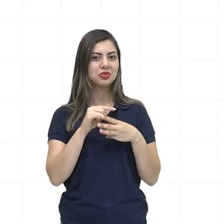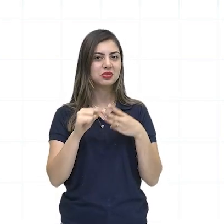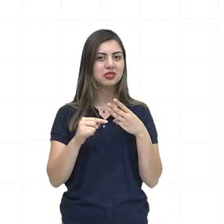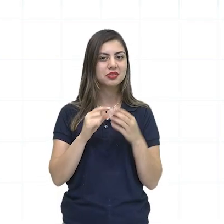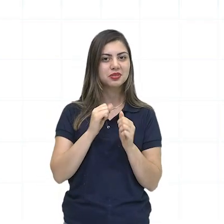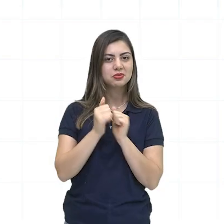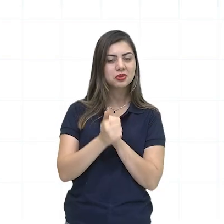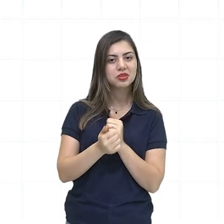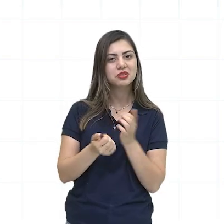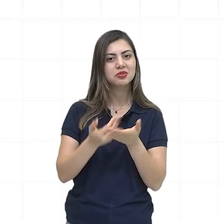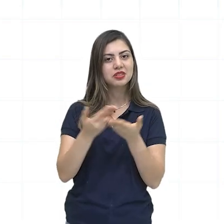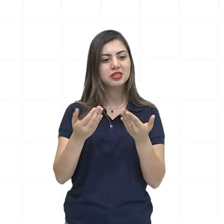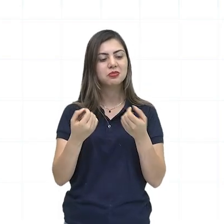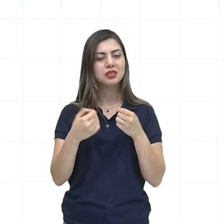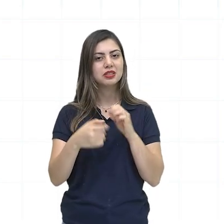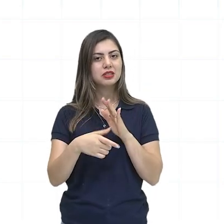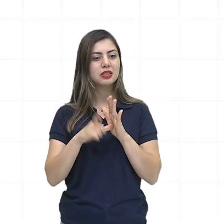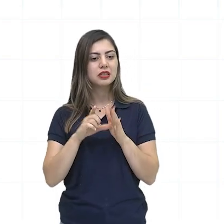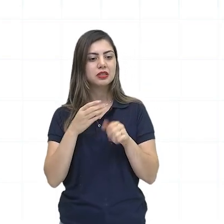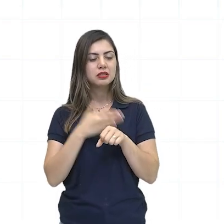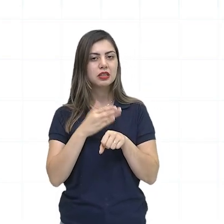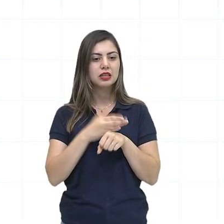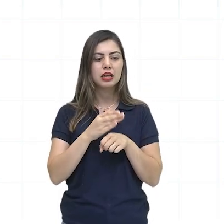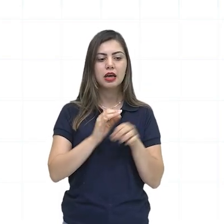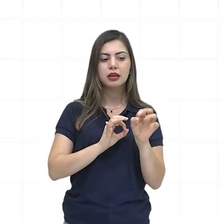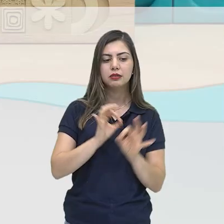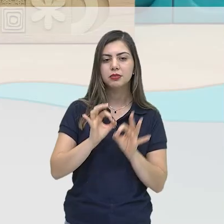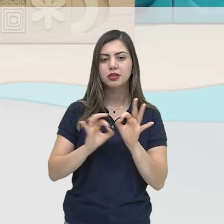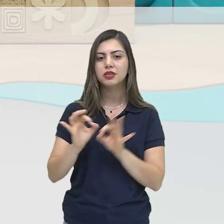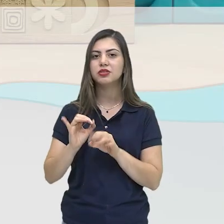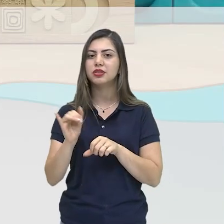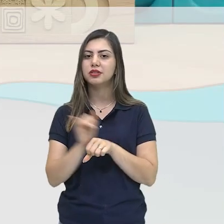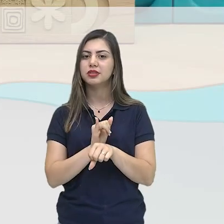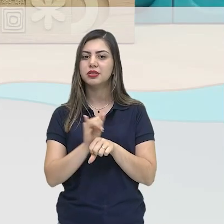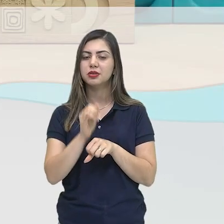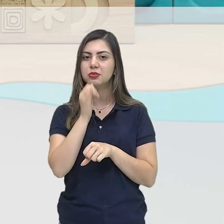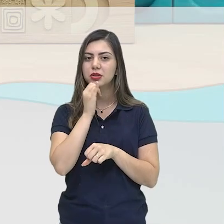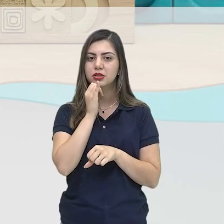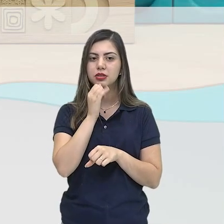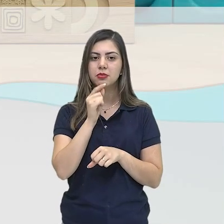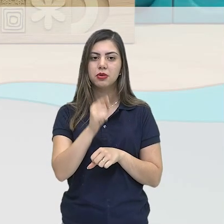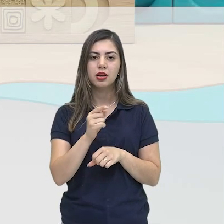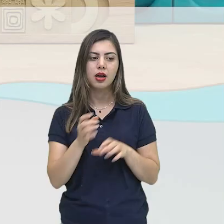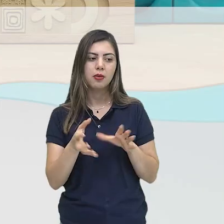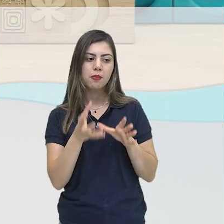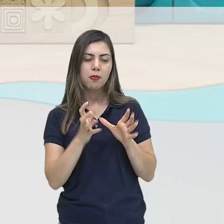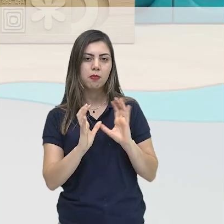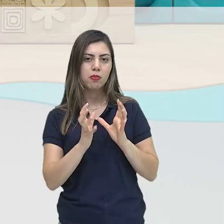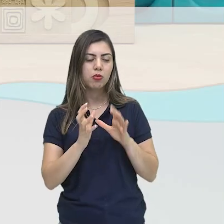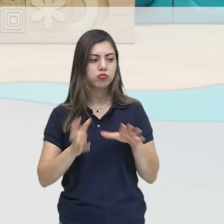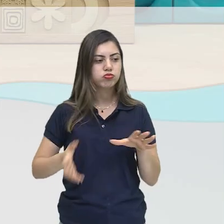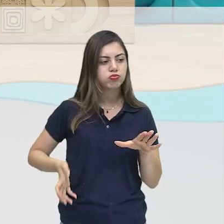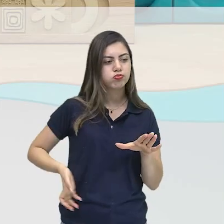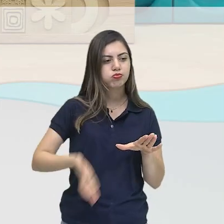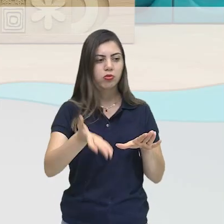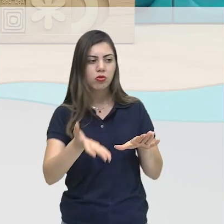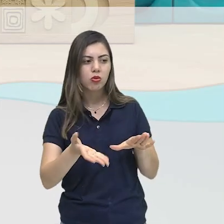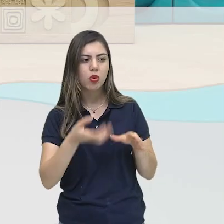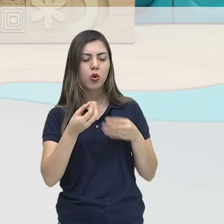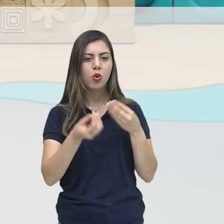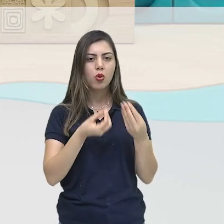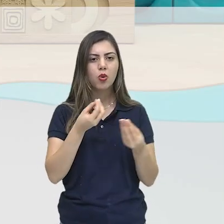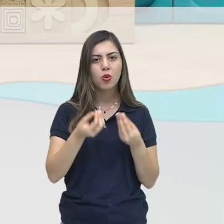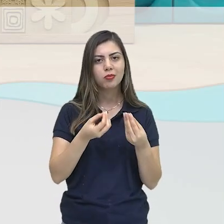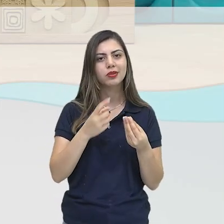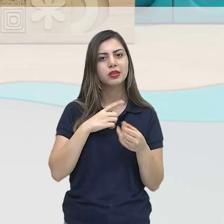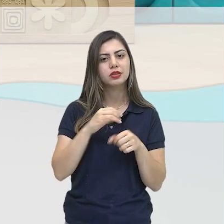você precisa planejar e precisa montar estratégias. Tem uma hora lá no boliche que ou você joga mais do canto, ou você joga mais no centro.